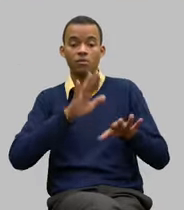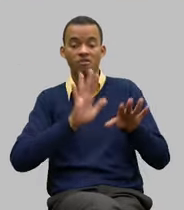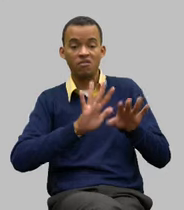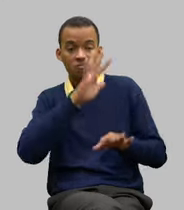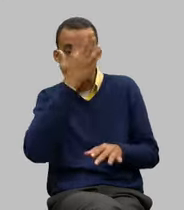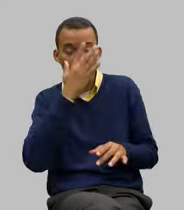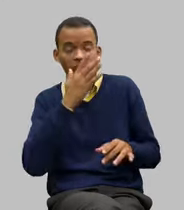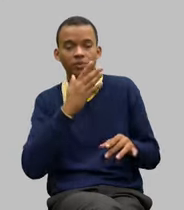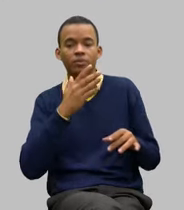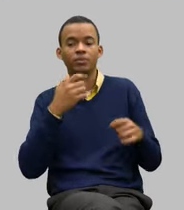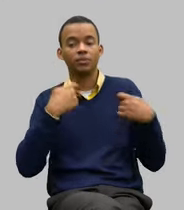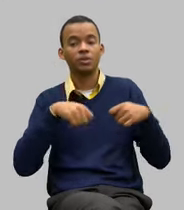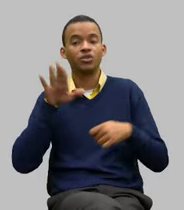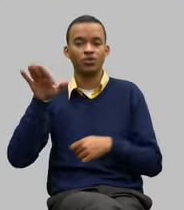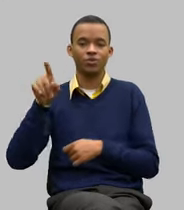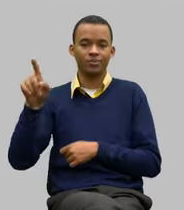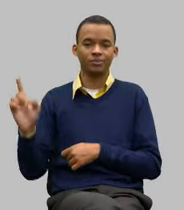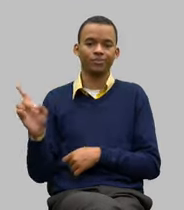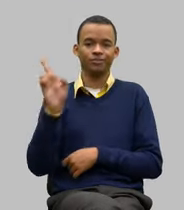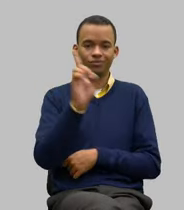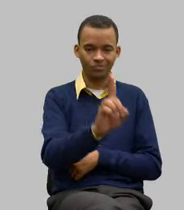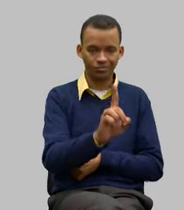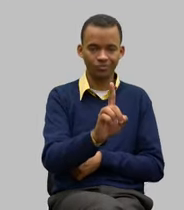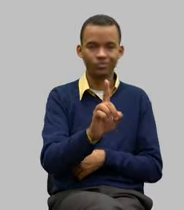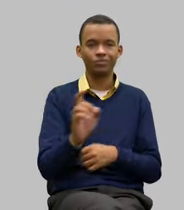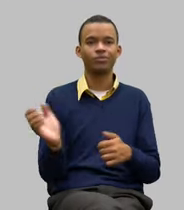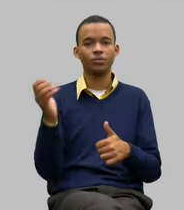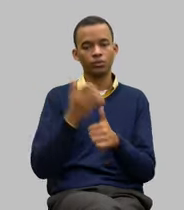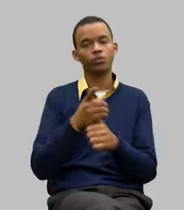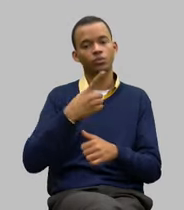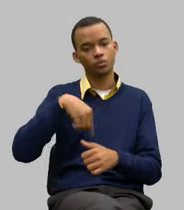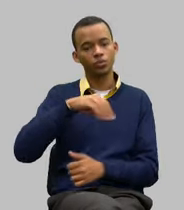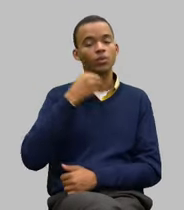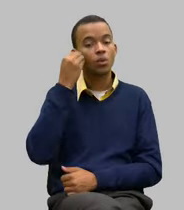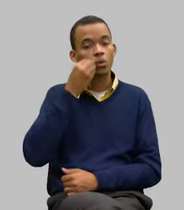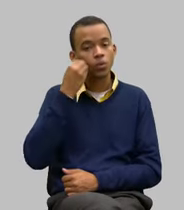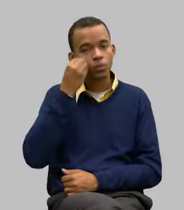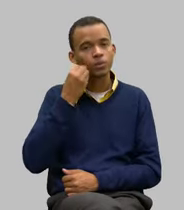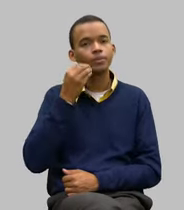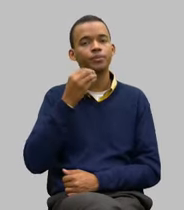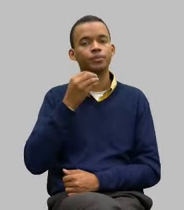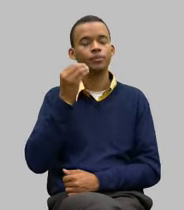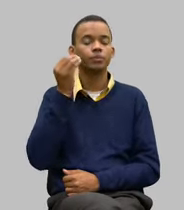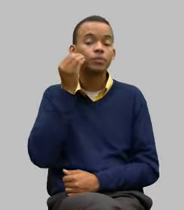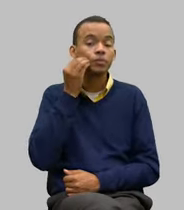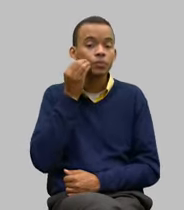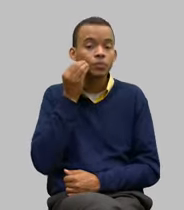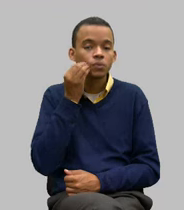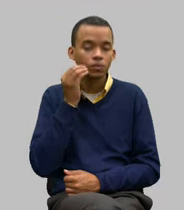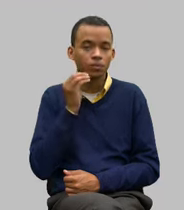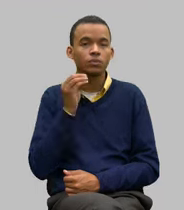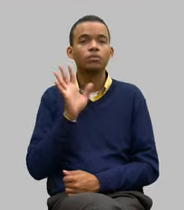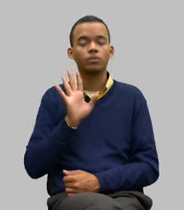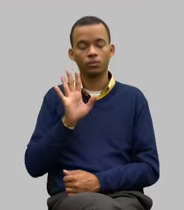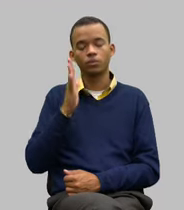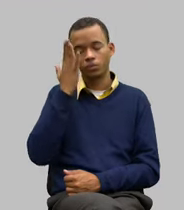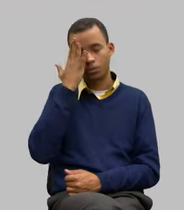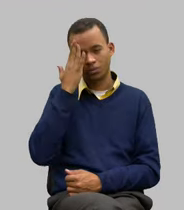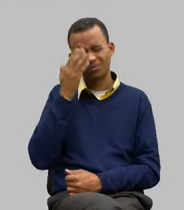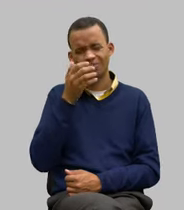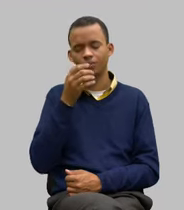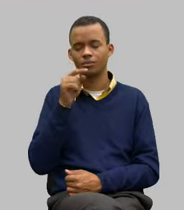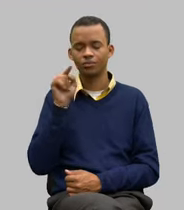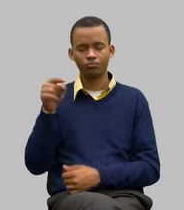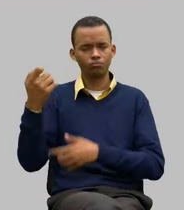estado o Gar é chamado então é um experimento que nós estamos tentando fazer então mesmo que eu concordo 100% com vossa excelência